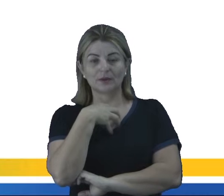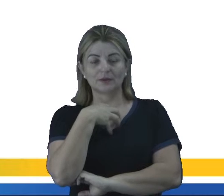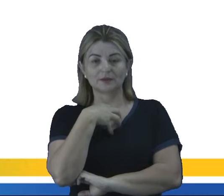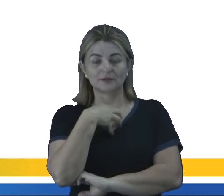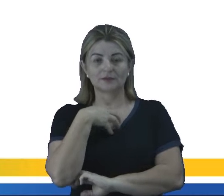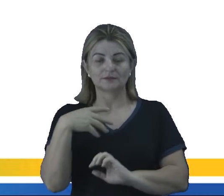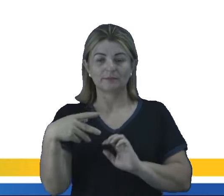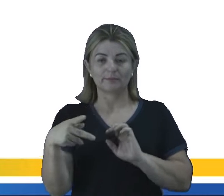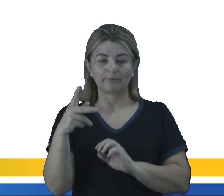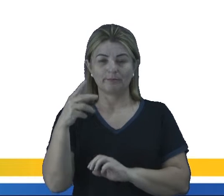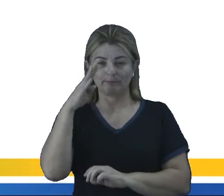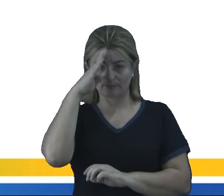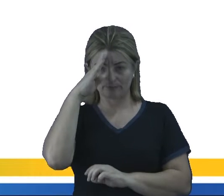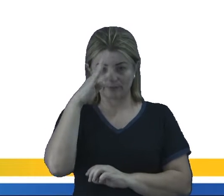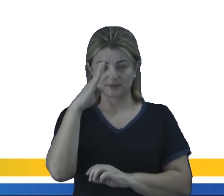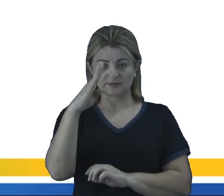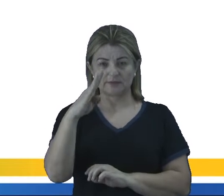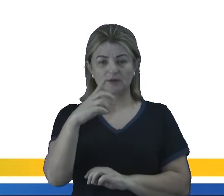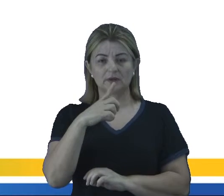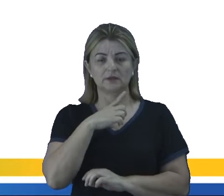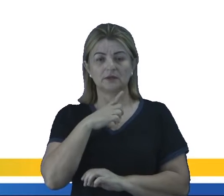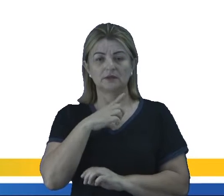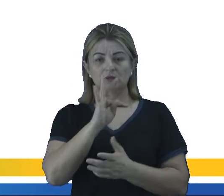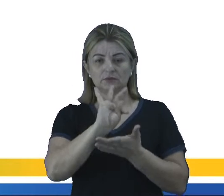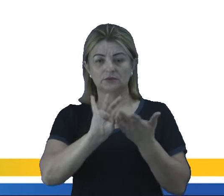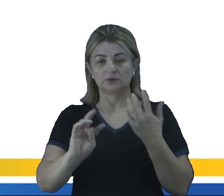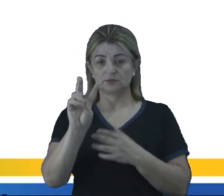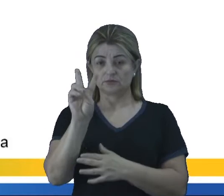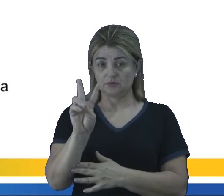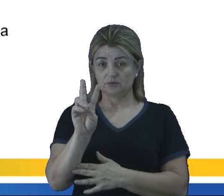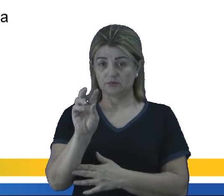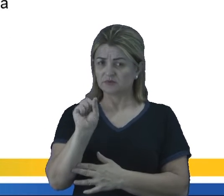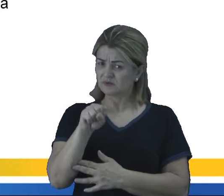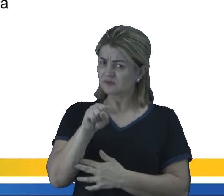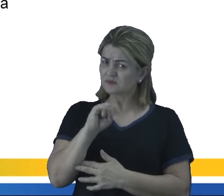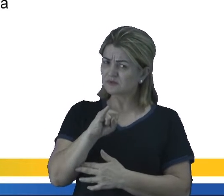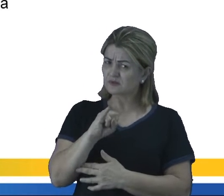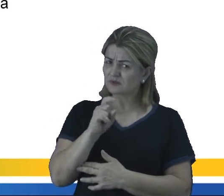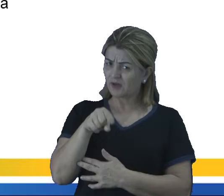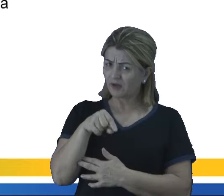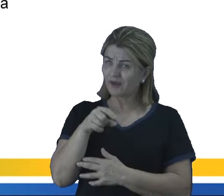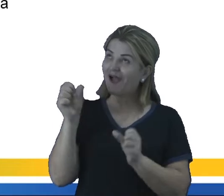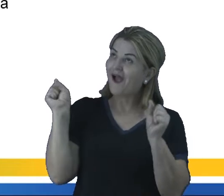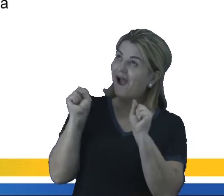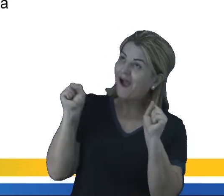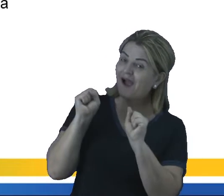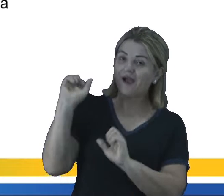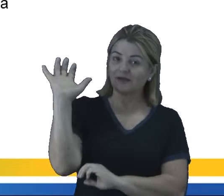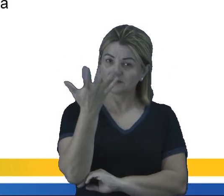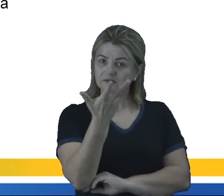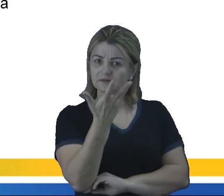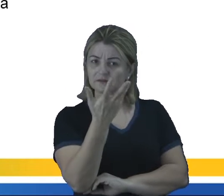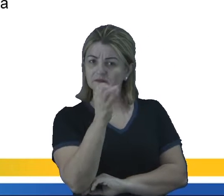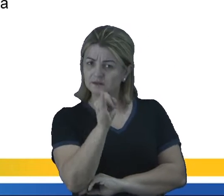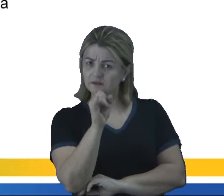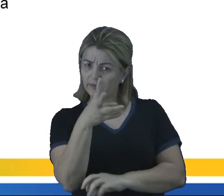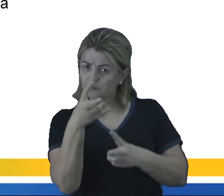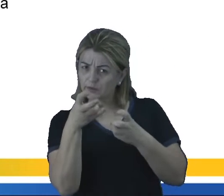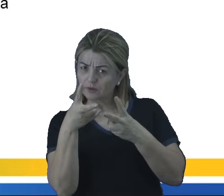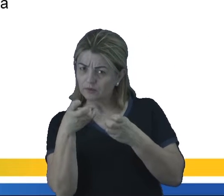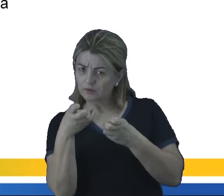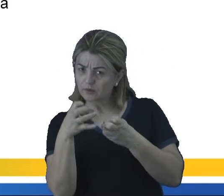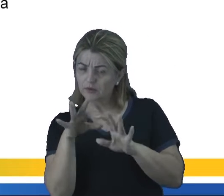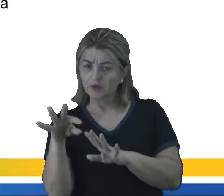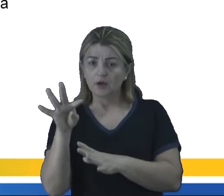é determinante. Vamos ver uma outra questão? Nós temos aqui outros textos. Neste